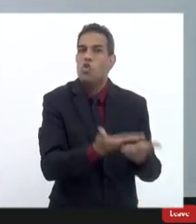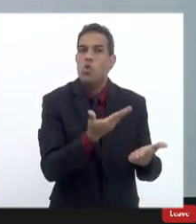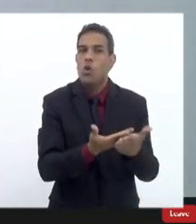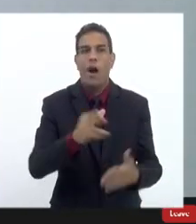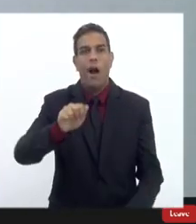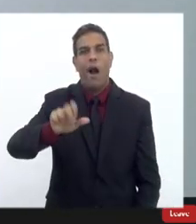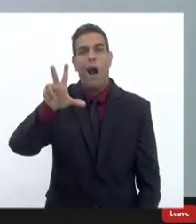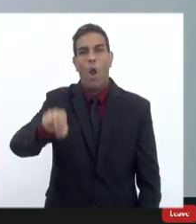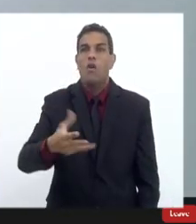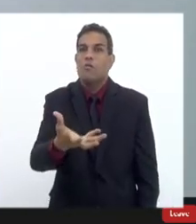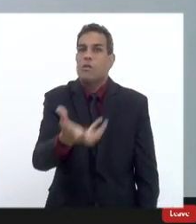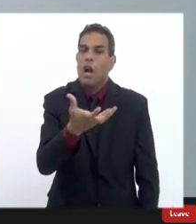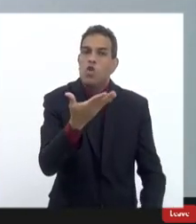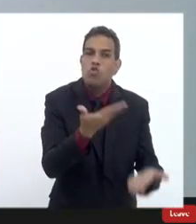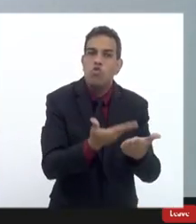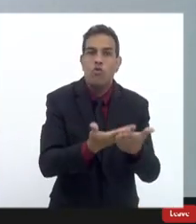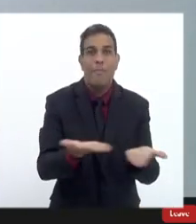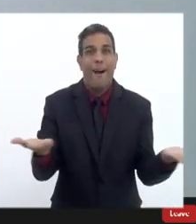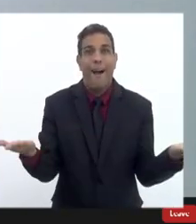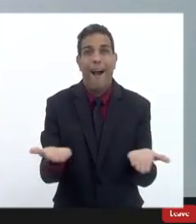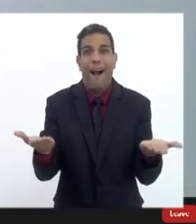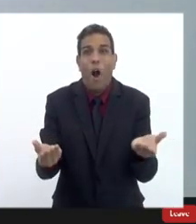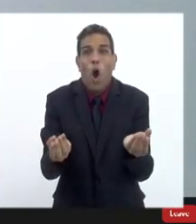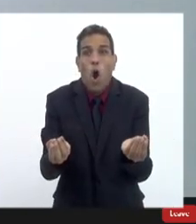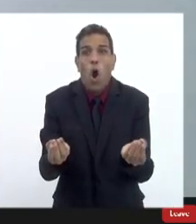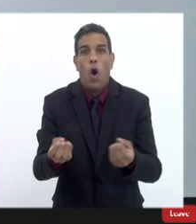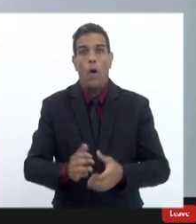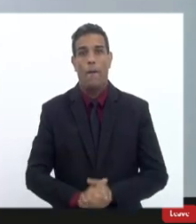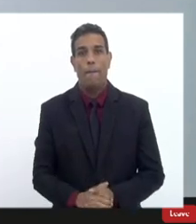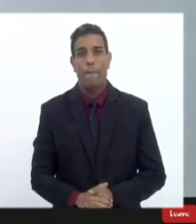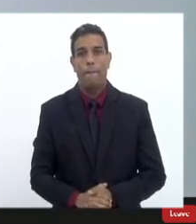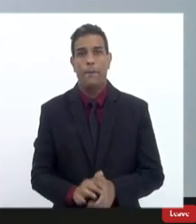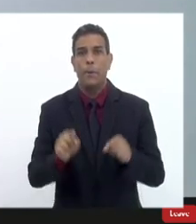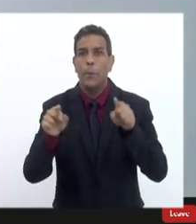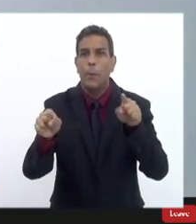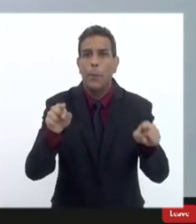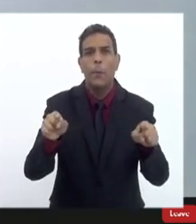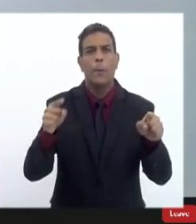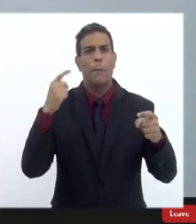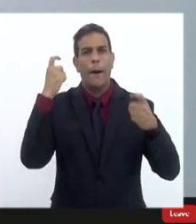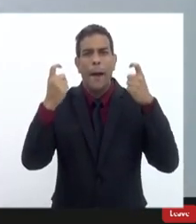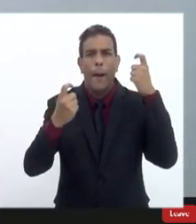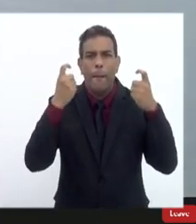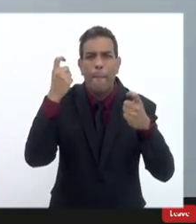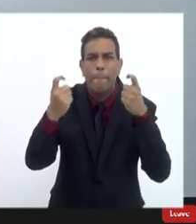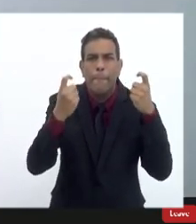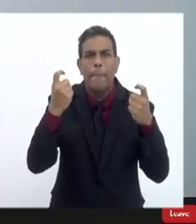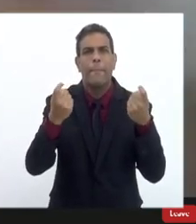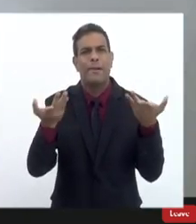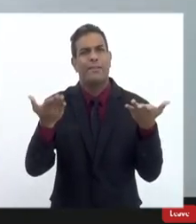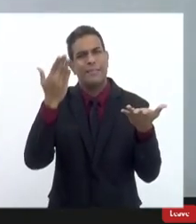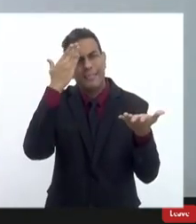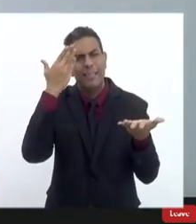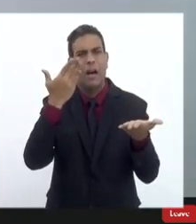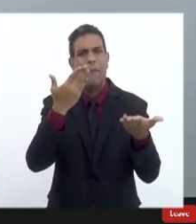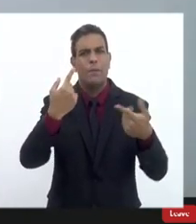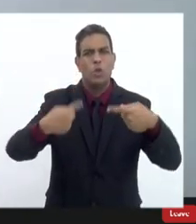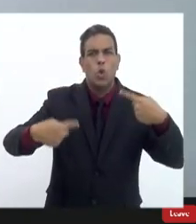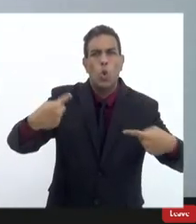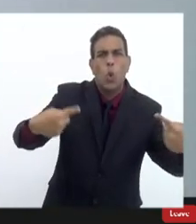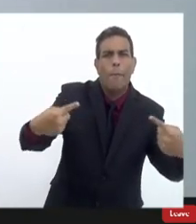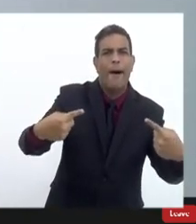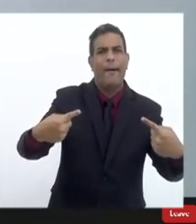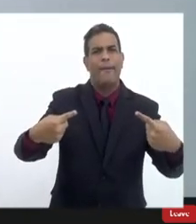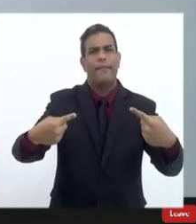escola. E hoje, infelizmente, um retrato que a AERJ vê e se preocupa muito no dia a dia, através de uma análise, debates, até